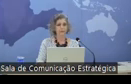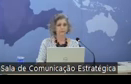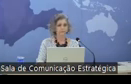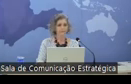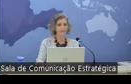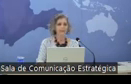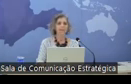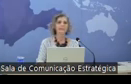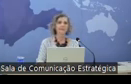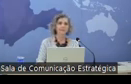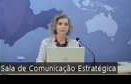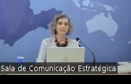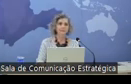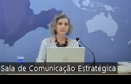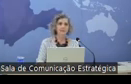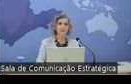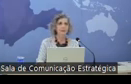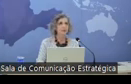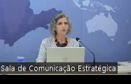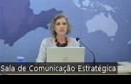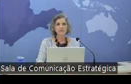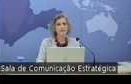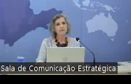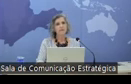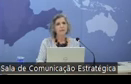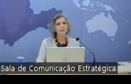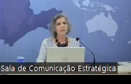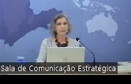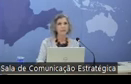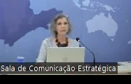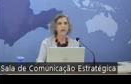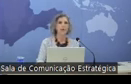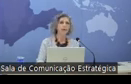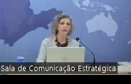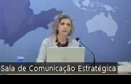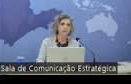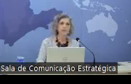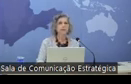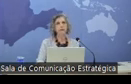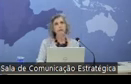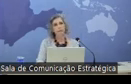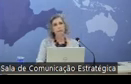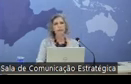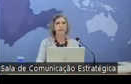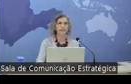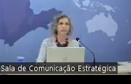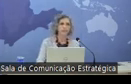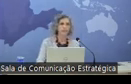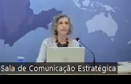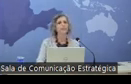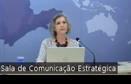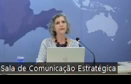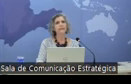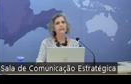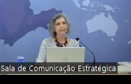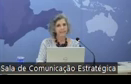com a carga viral encerramento da gestação toda a gestação tem que ter o encerramento ou é o nascido Vivo é uma boto à